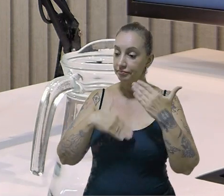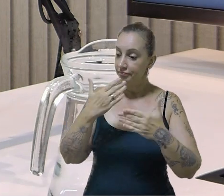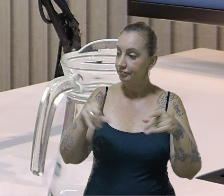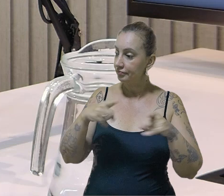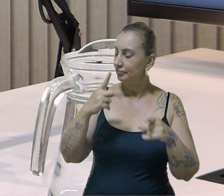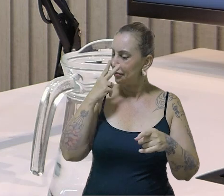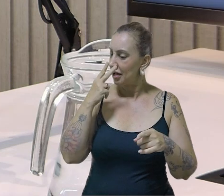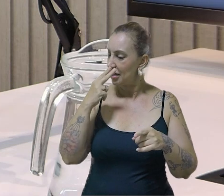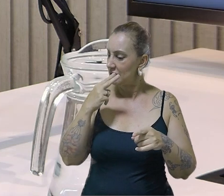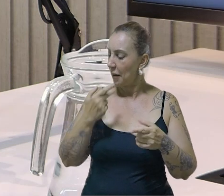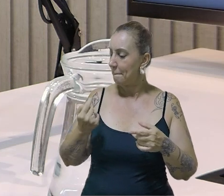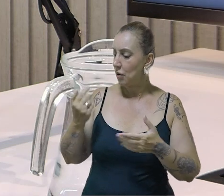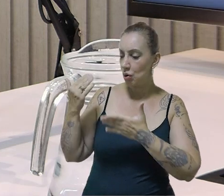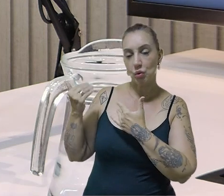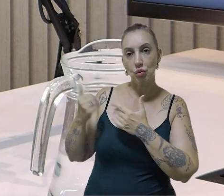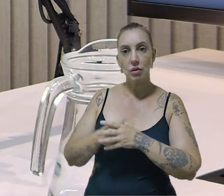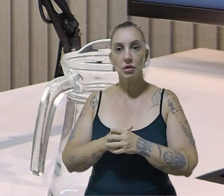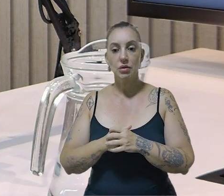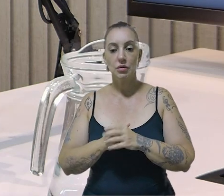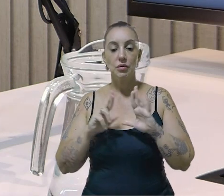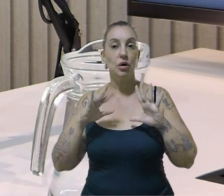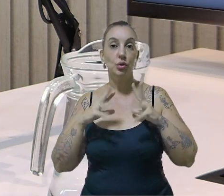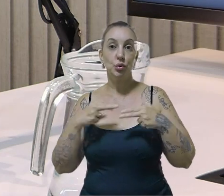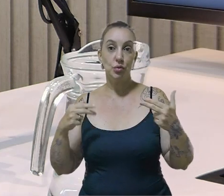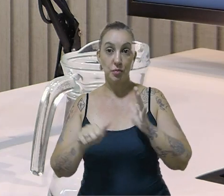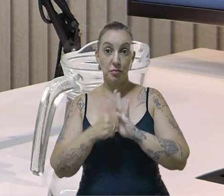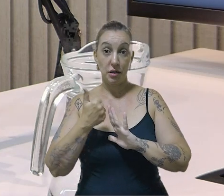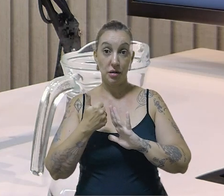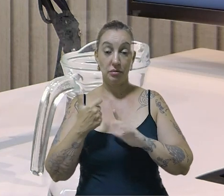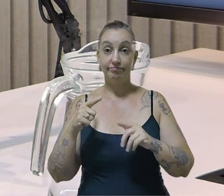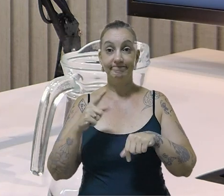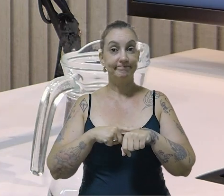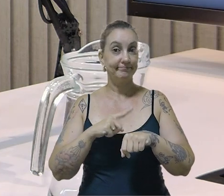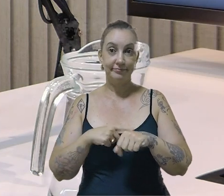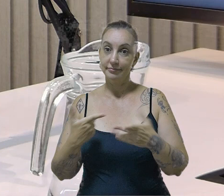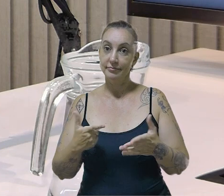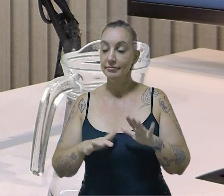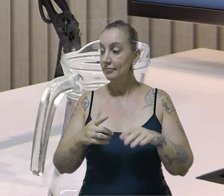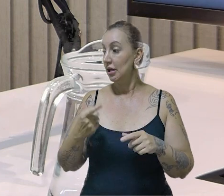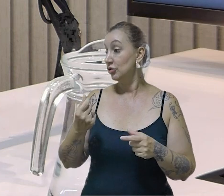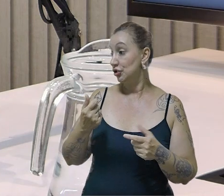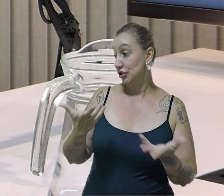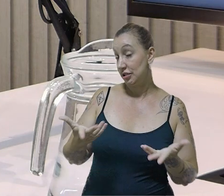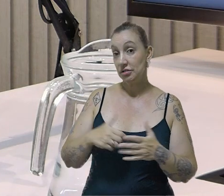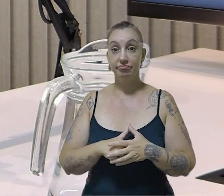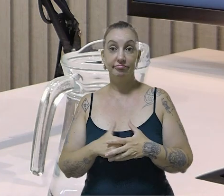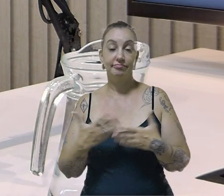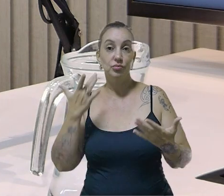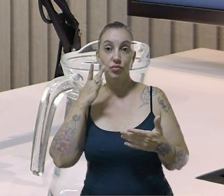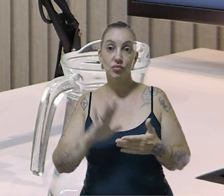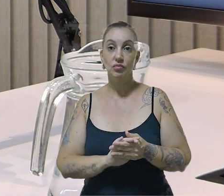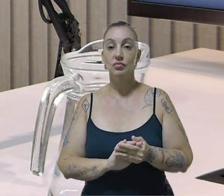na música mas eu acho que ela é muito recente e não é de todo mundo primeiro porque às vezes não tem o tempo ou às vezes não tenho dinheiro às vezes não sei o que